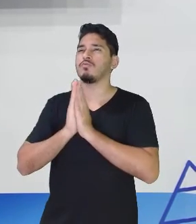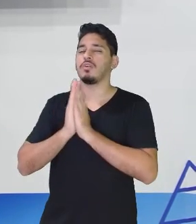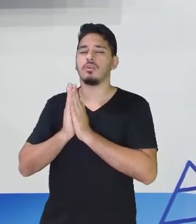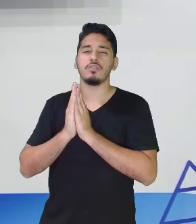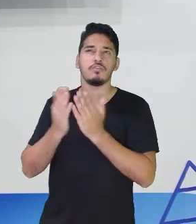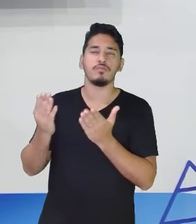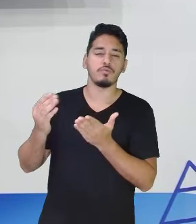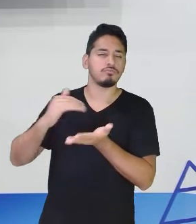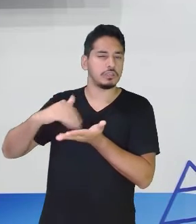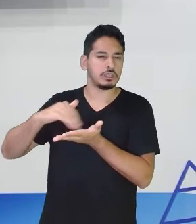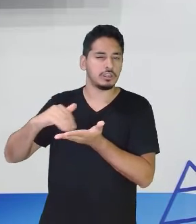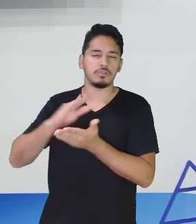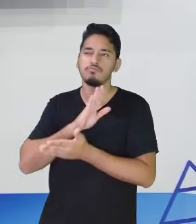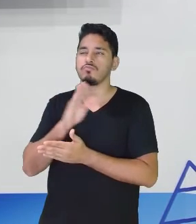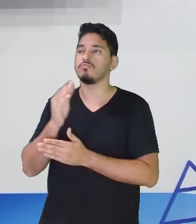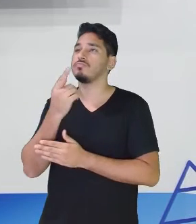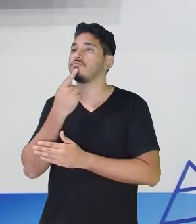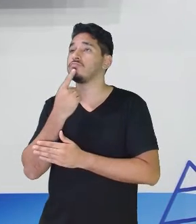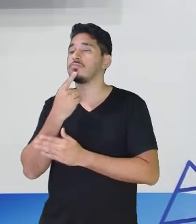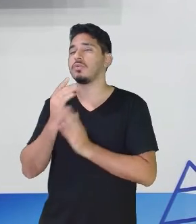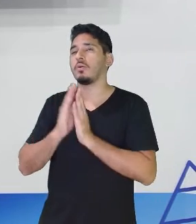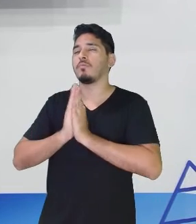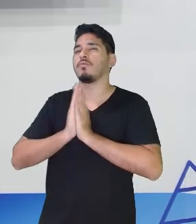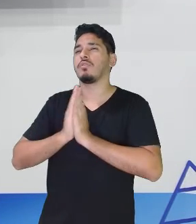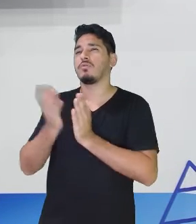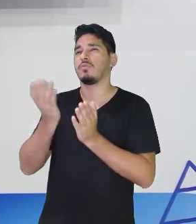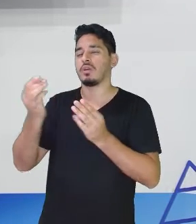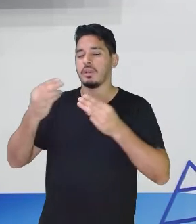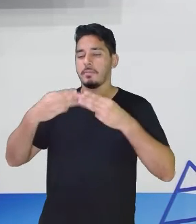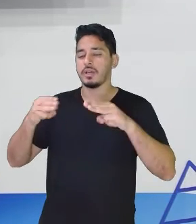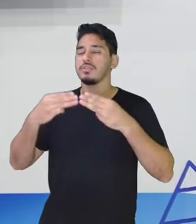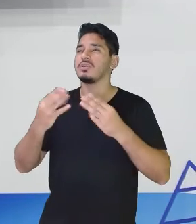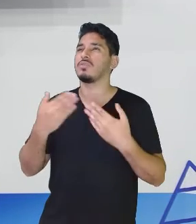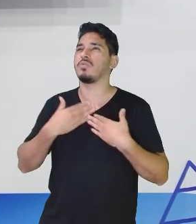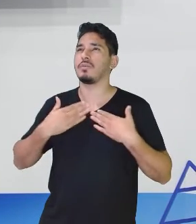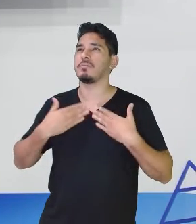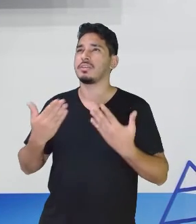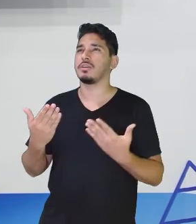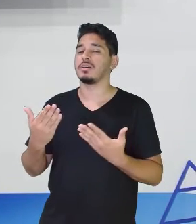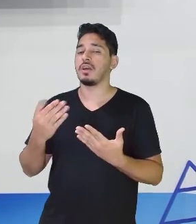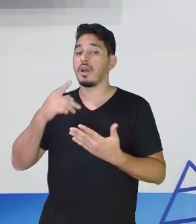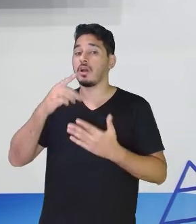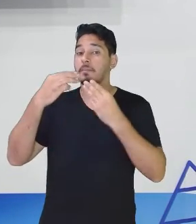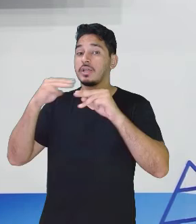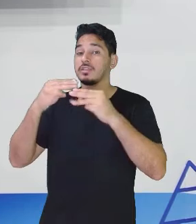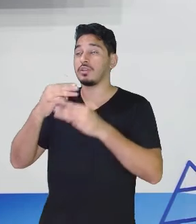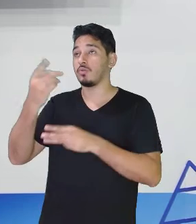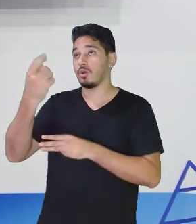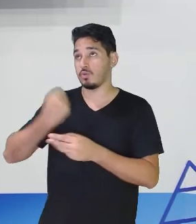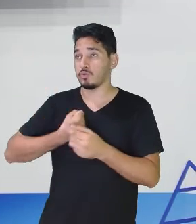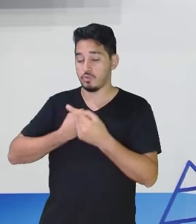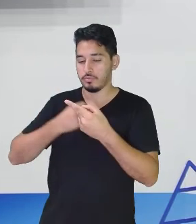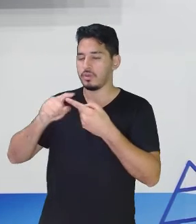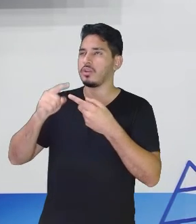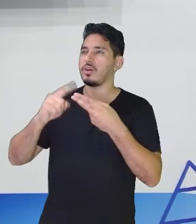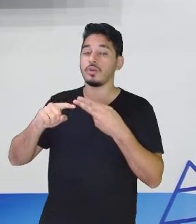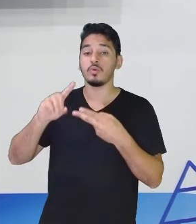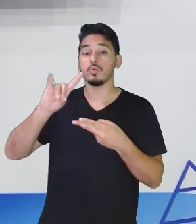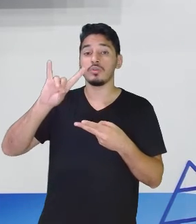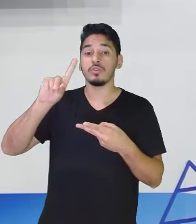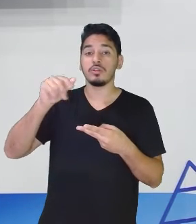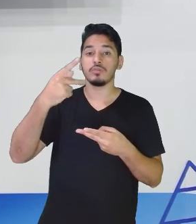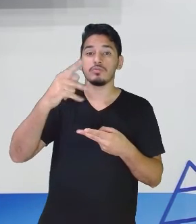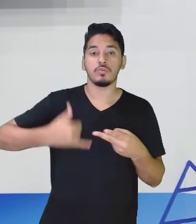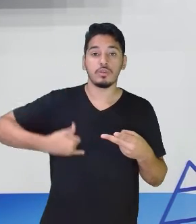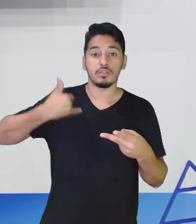de secretaria, que informe a você a sua matrícula. E com a sua matrícula e a data de seu aniversário, você